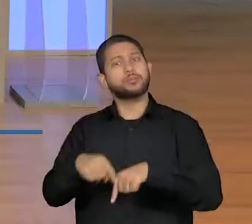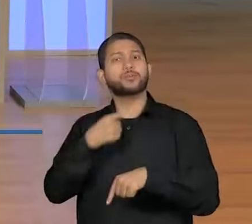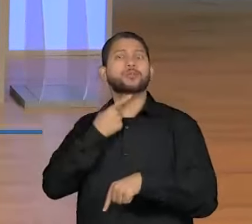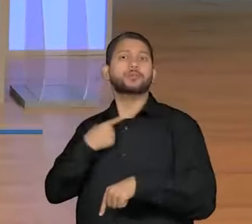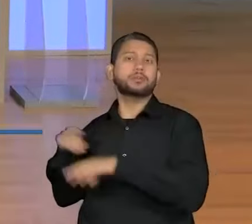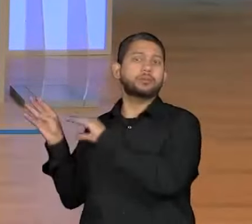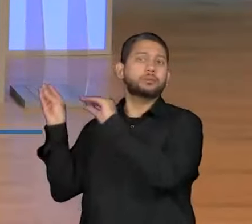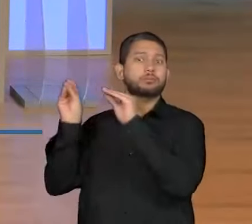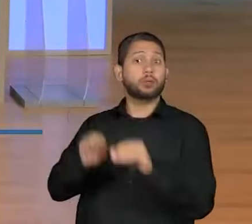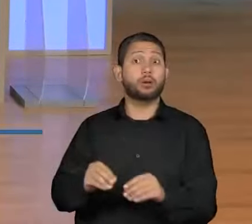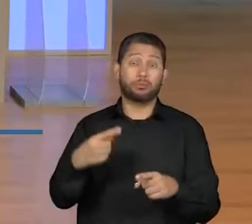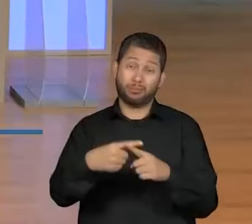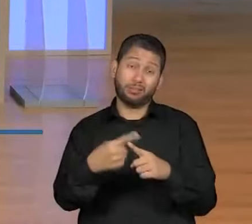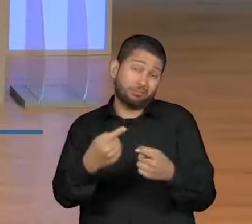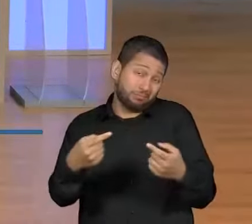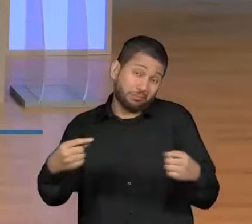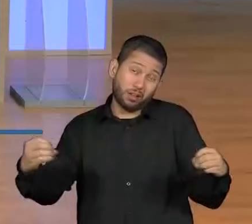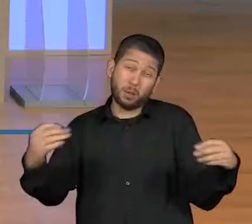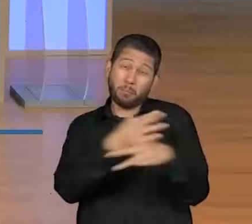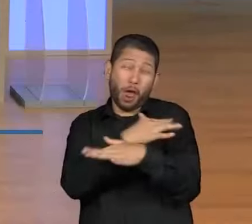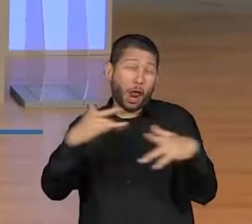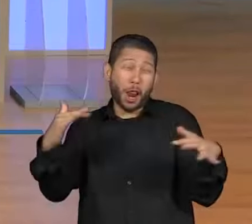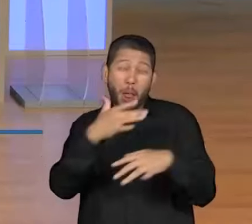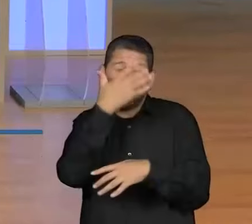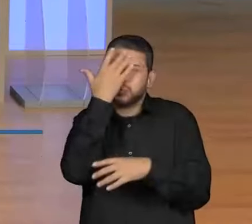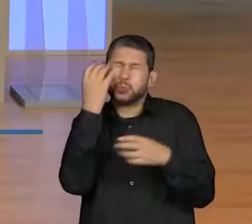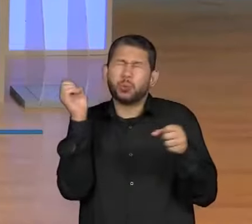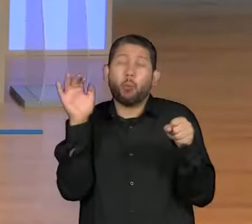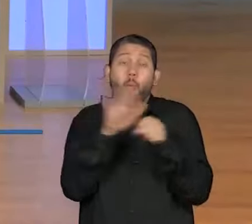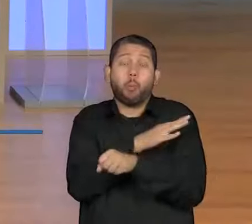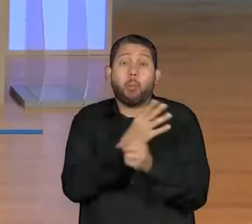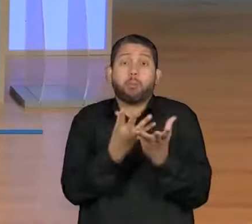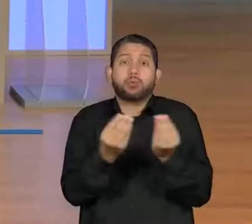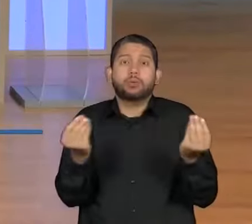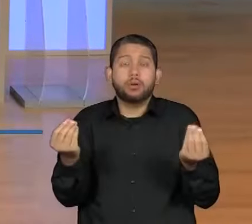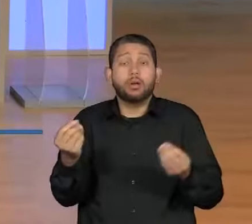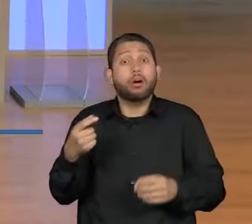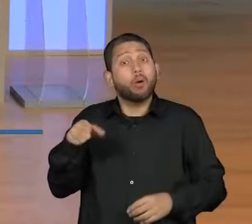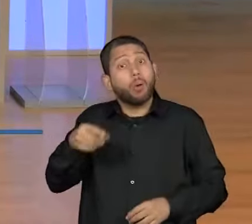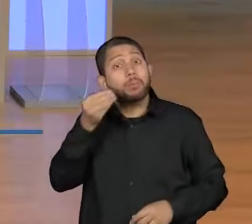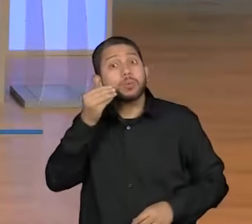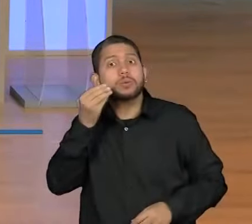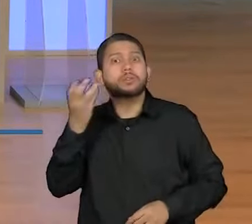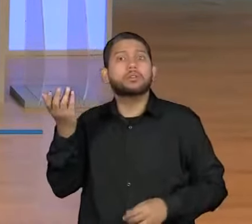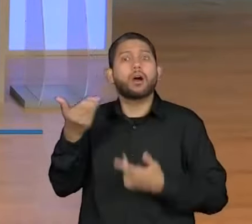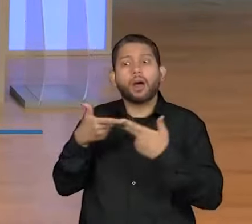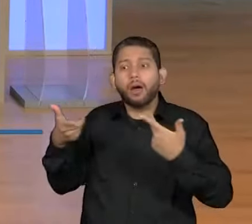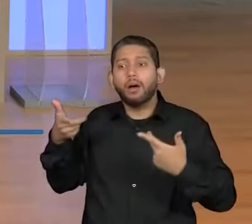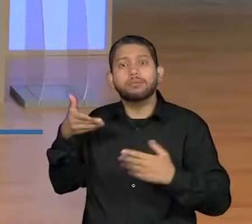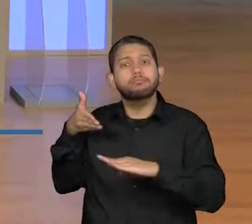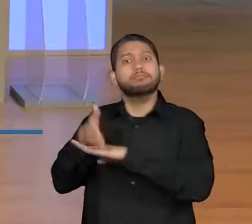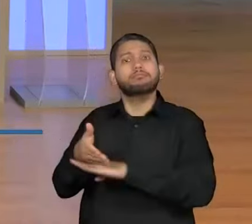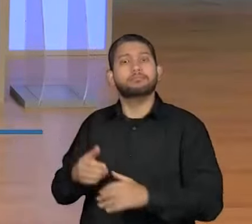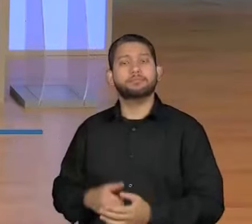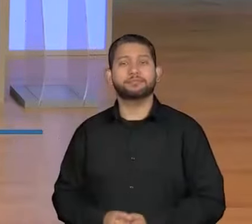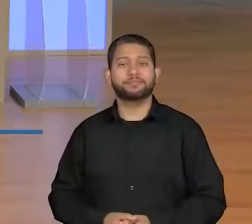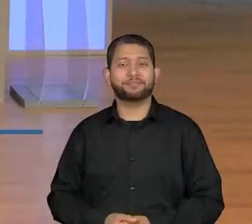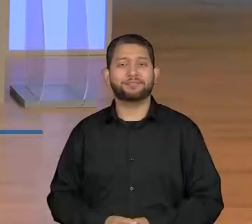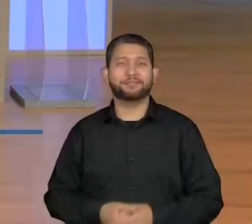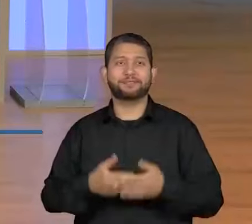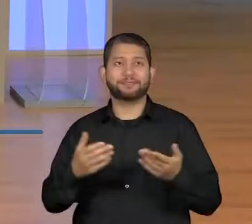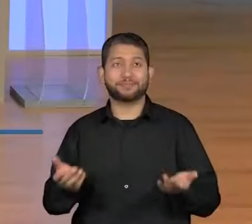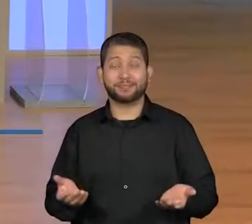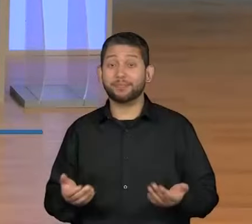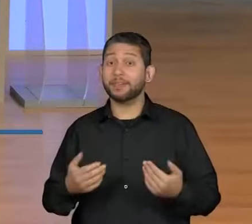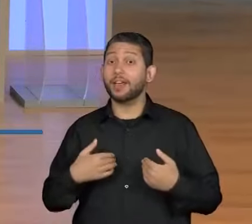uma cidade bem populosa, então acaba que você tem mais oportunidades aqui, né? Exatamente. Pro, mas olha, eu disse que ia falar